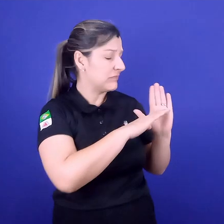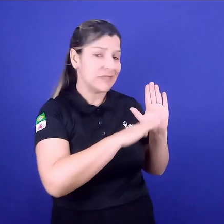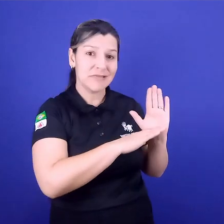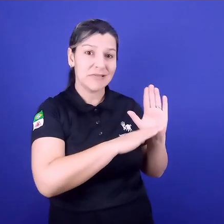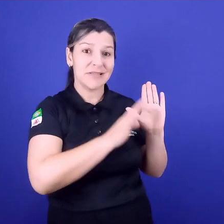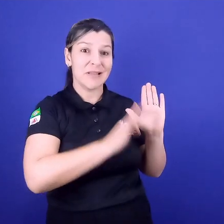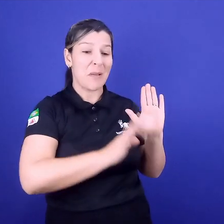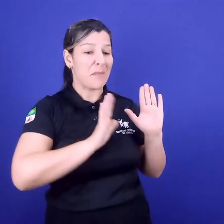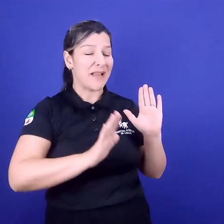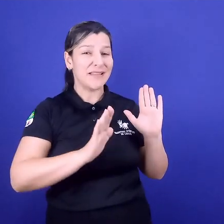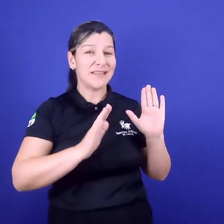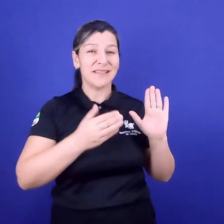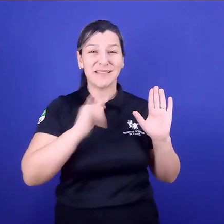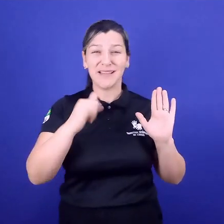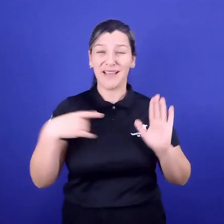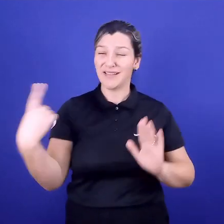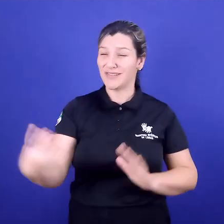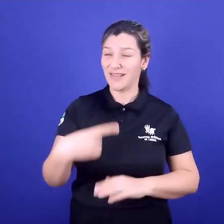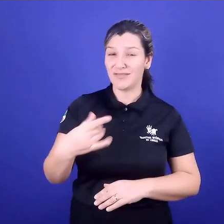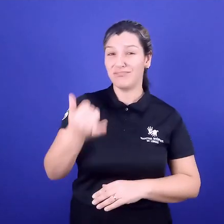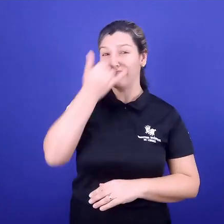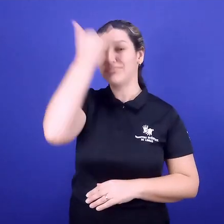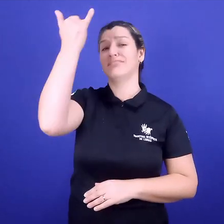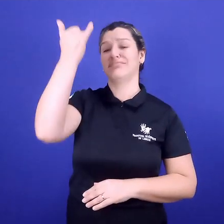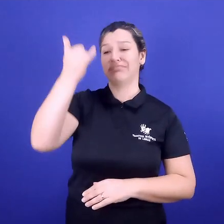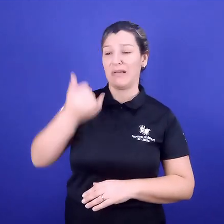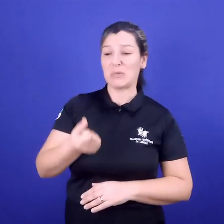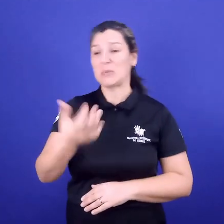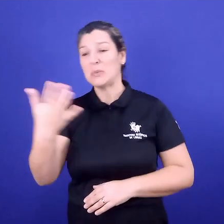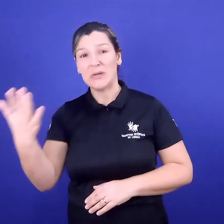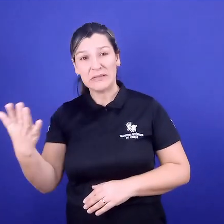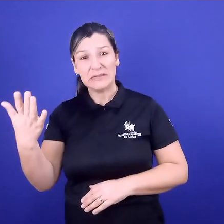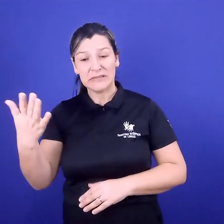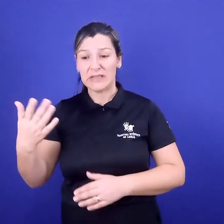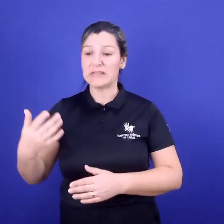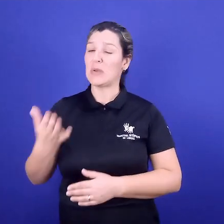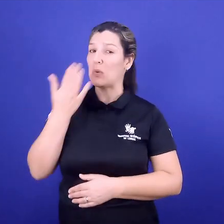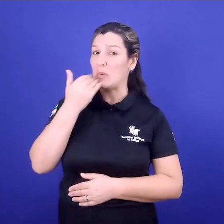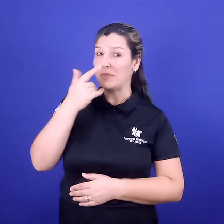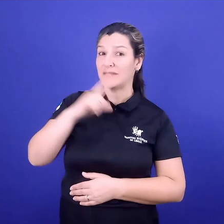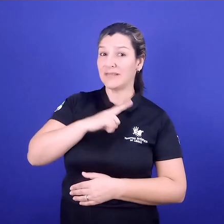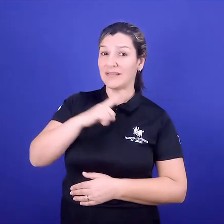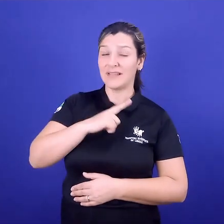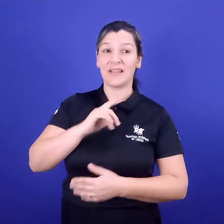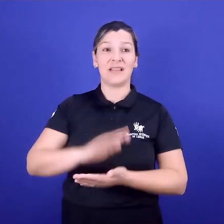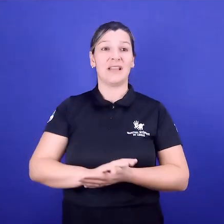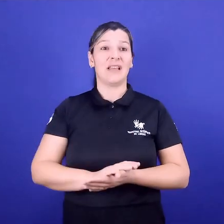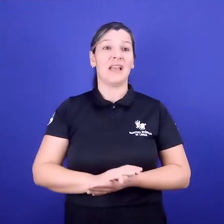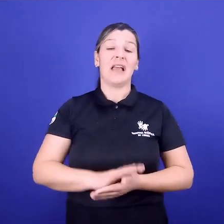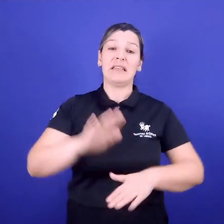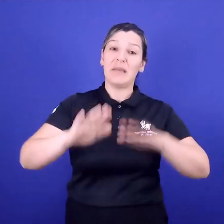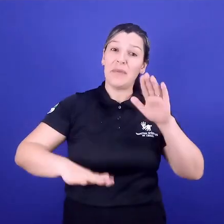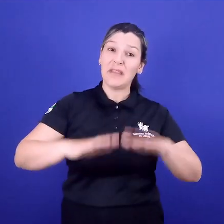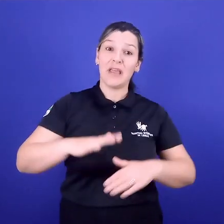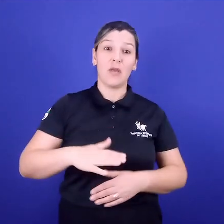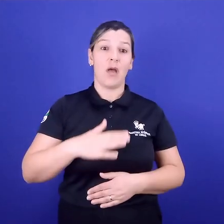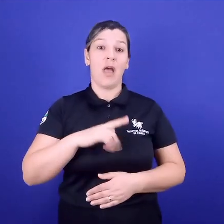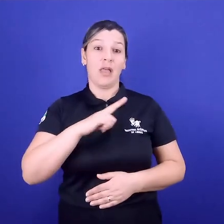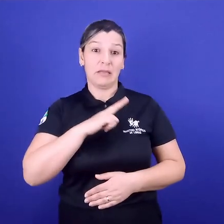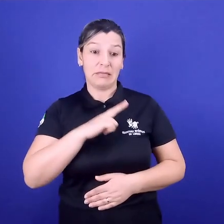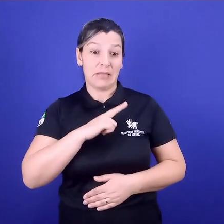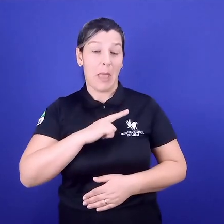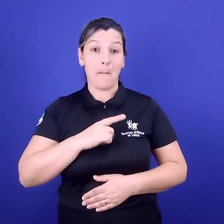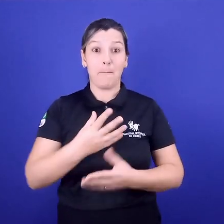a gente erra na quantidade que a gente serve para o nosso convidado. E quando eu digo errar, gente, eu estou falando errar para mais ou errar para